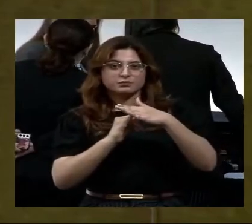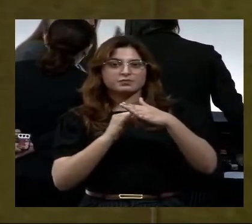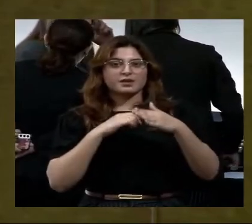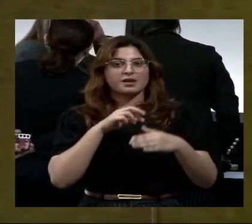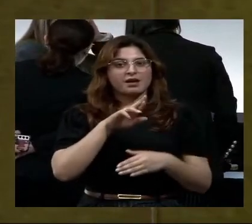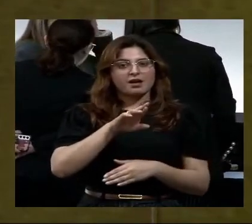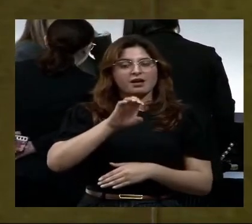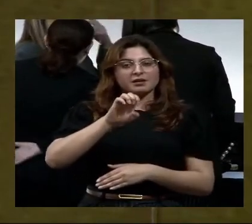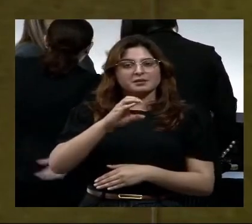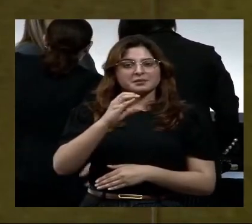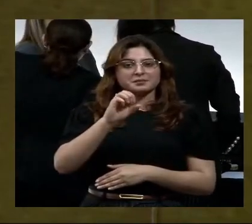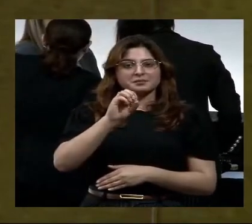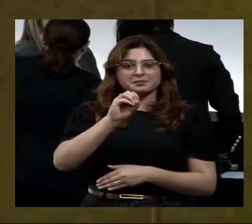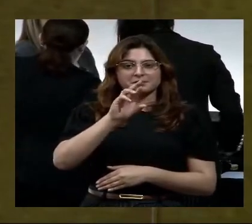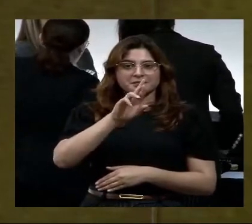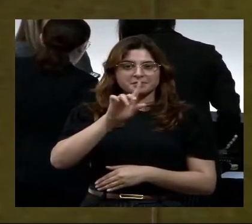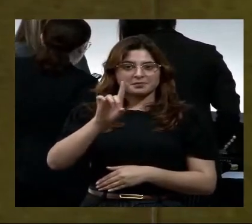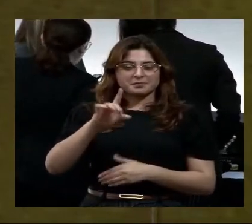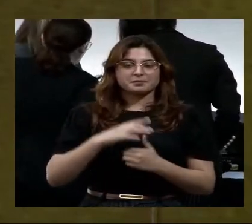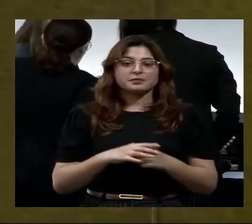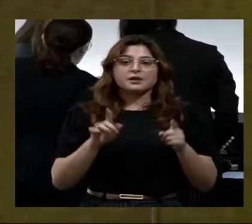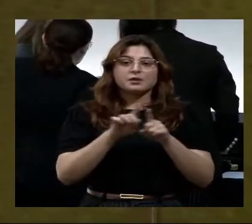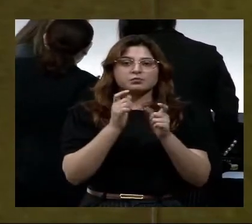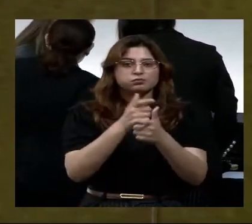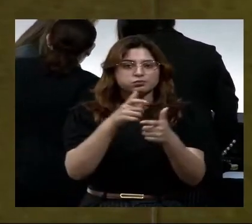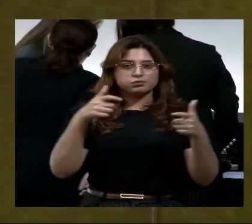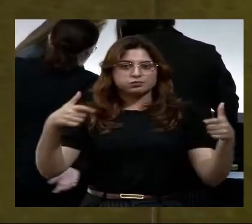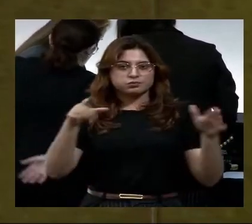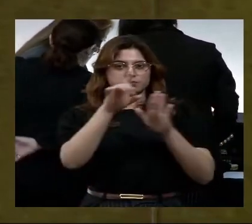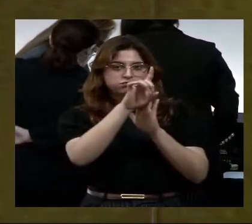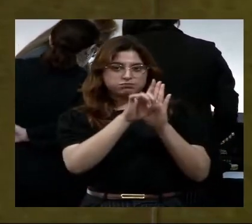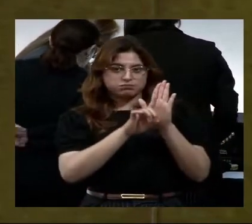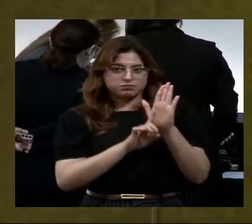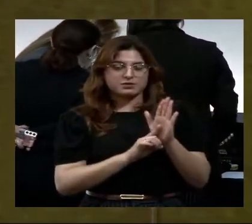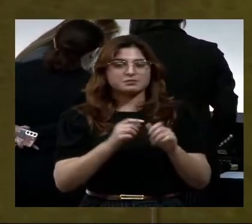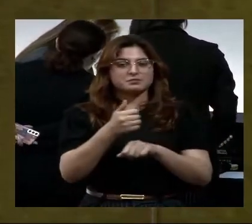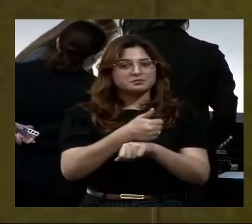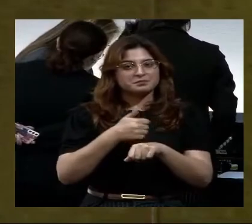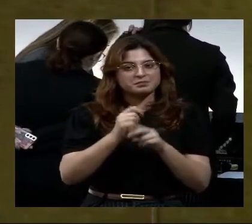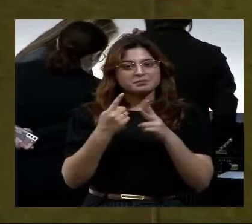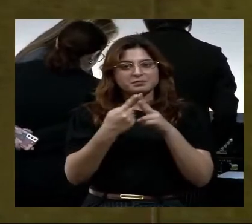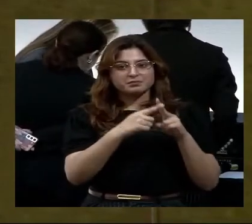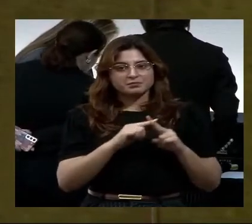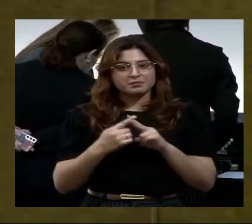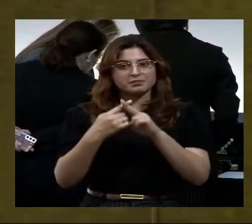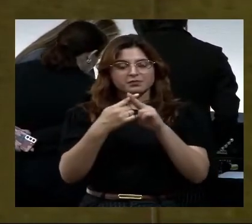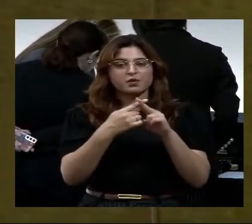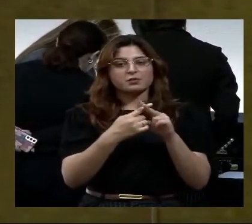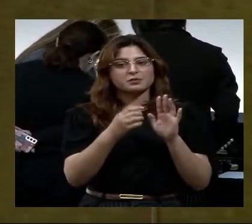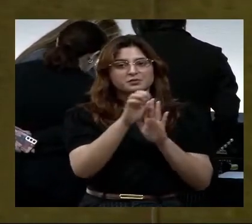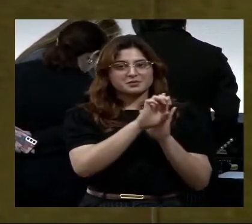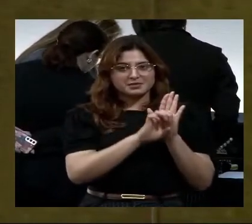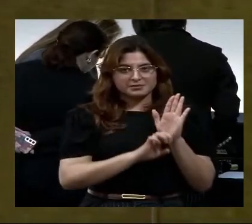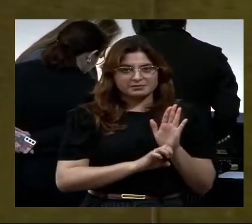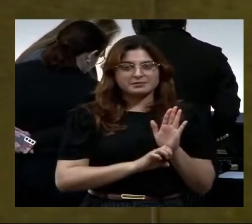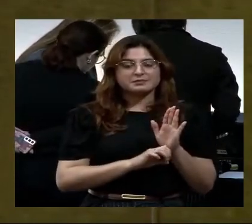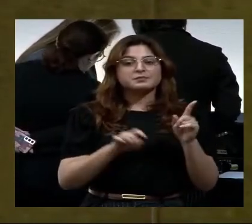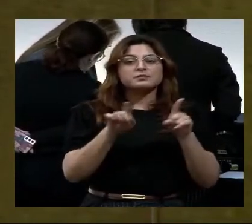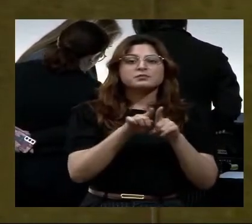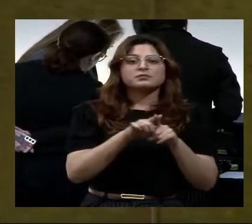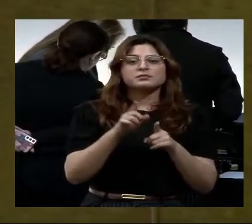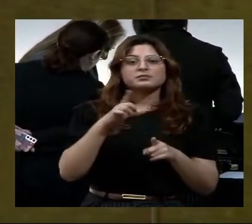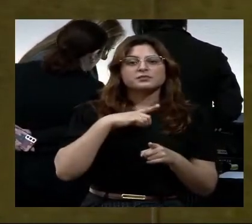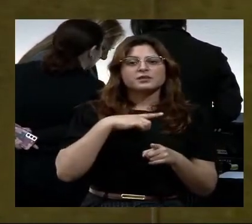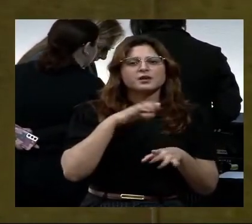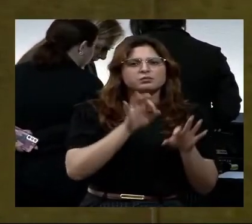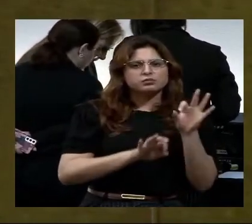mundiais. Ampliamos o rol de direitos e de proteção à profissão com a reforma do nosso estatuto. Viabilizamos um plano para levar